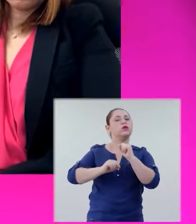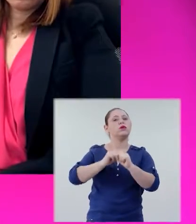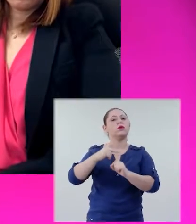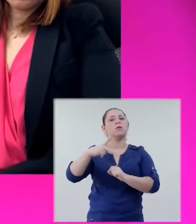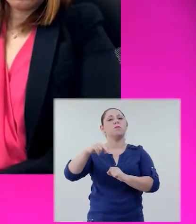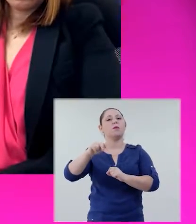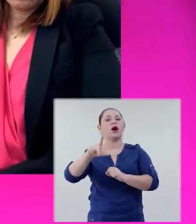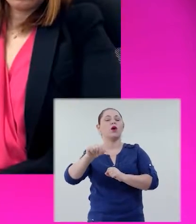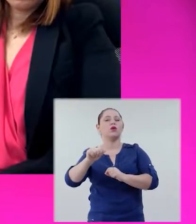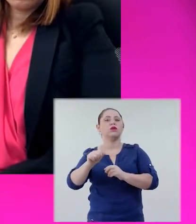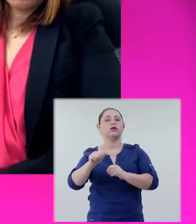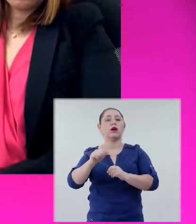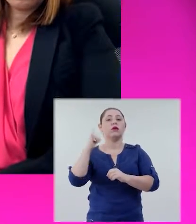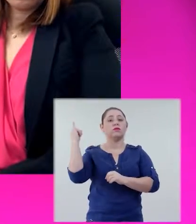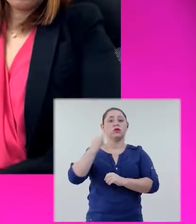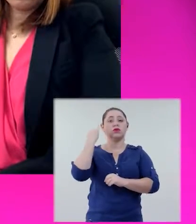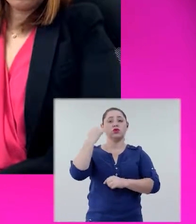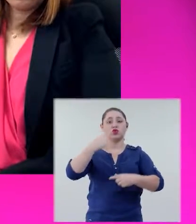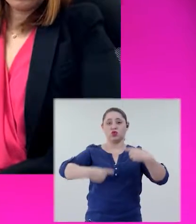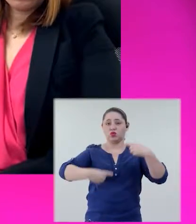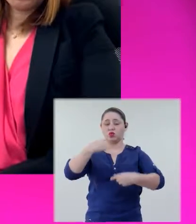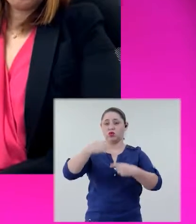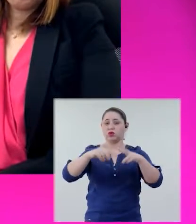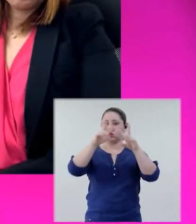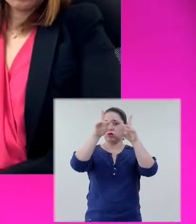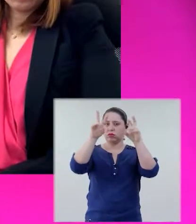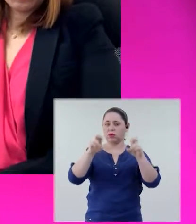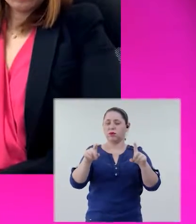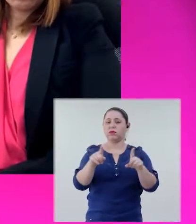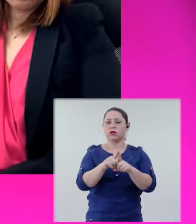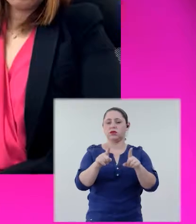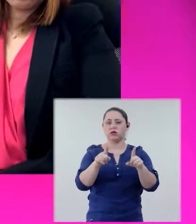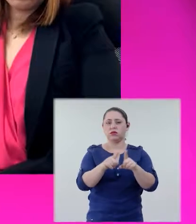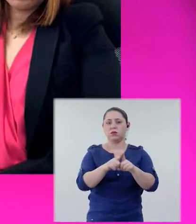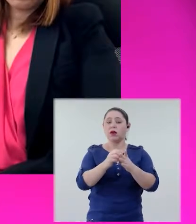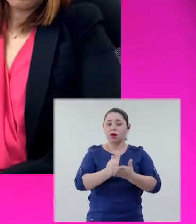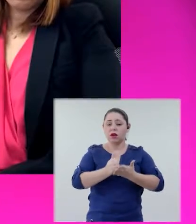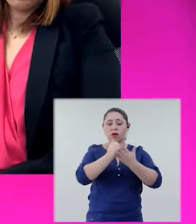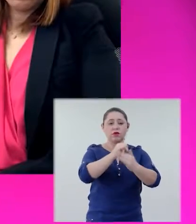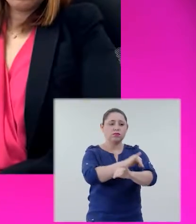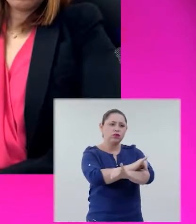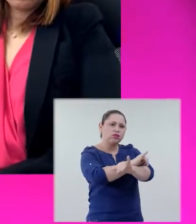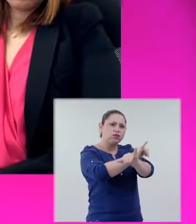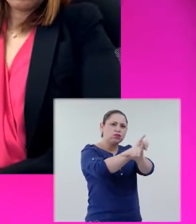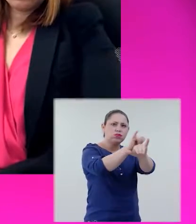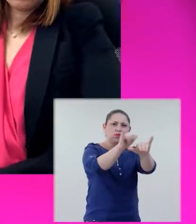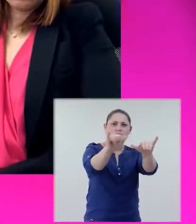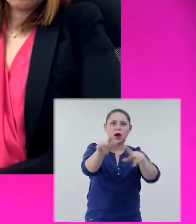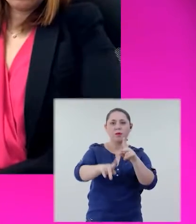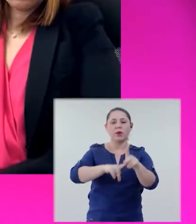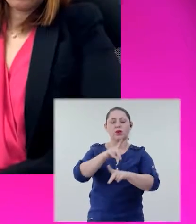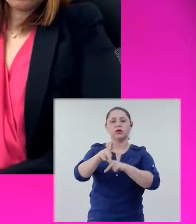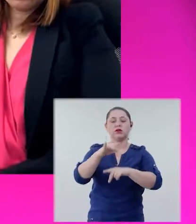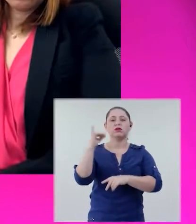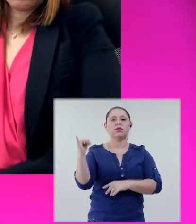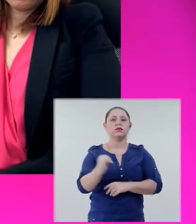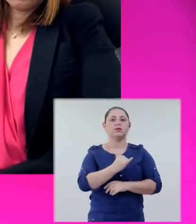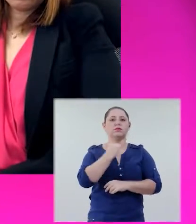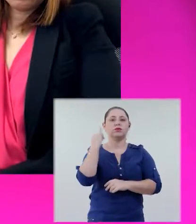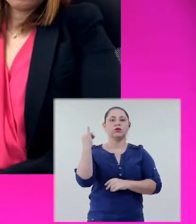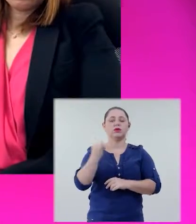a importância da gente debater esse tipo de assunto e também levar ao conhecimento do público